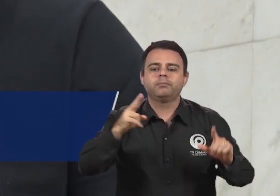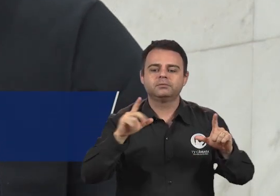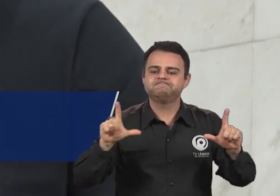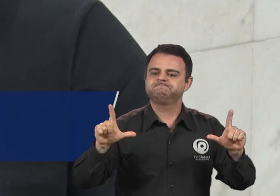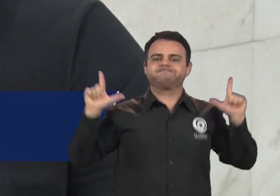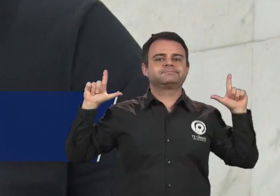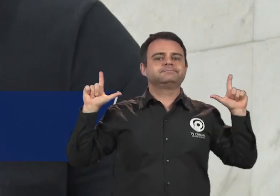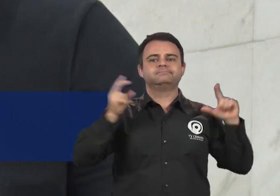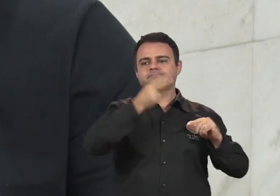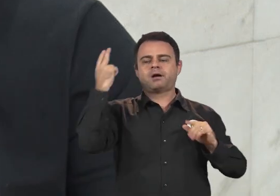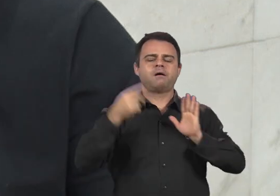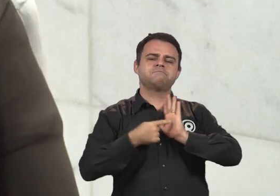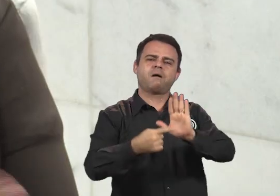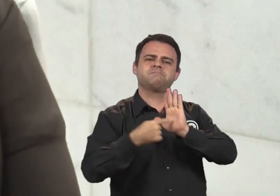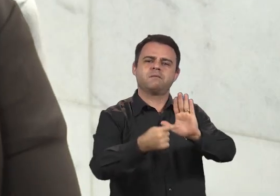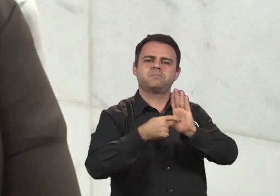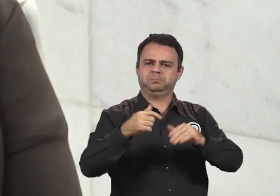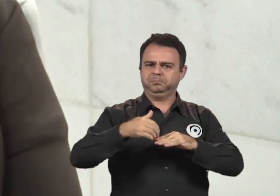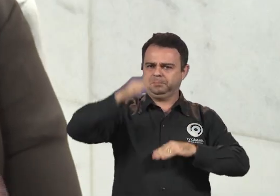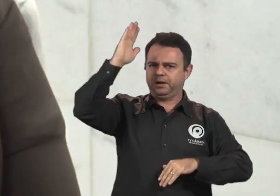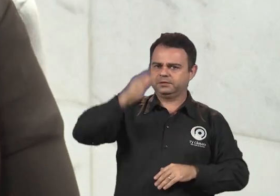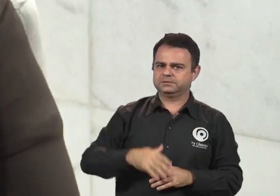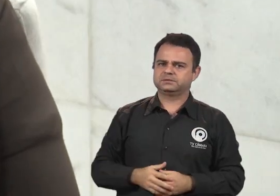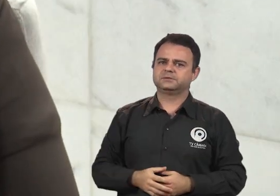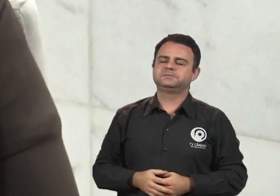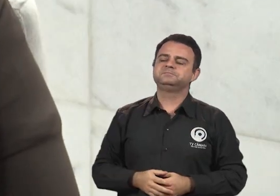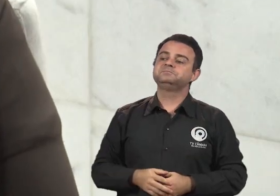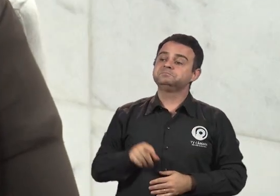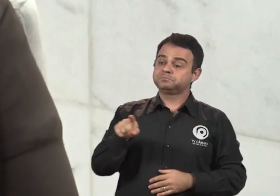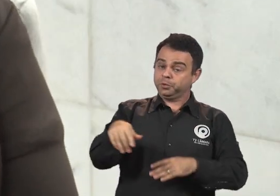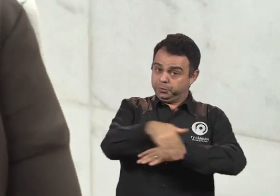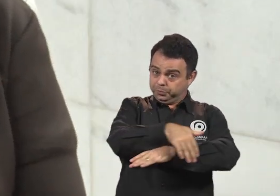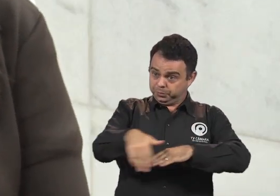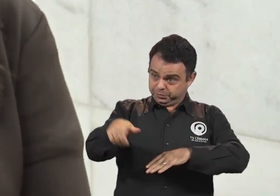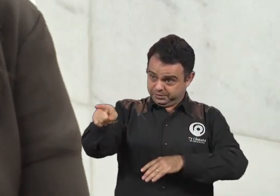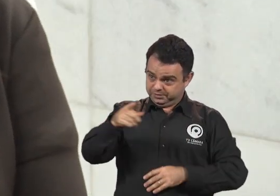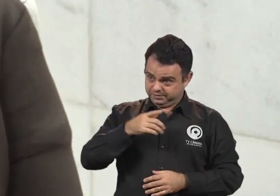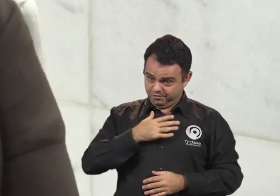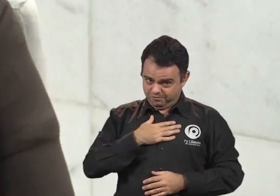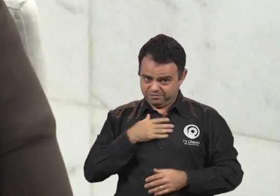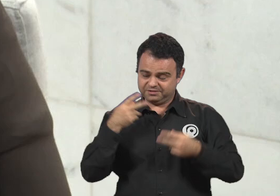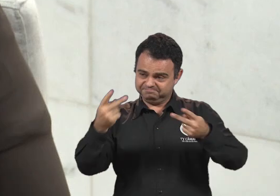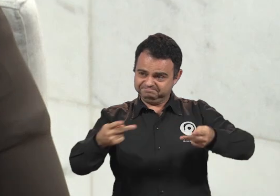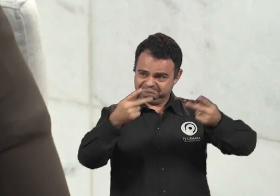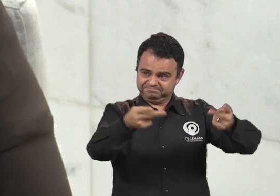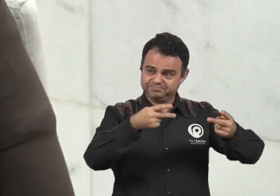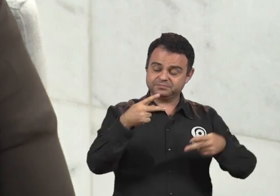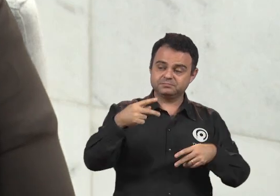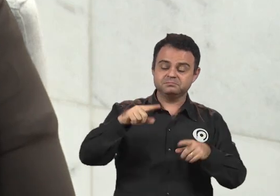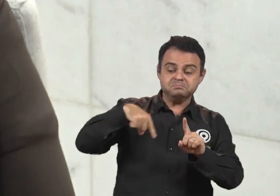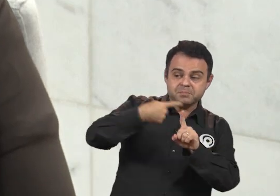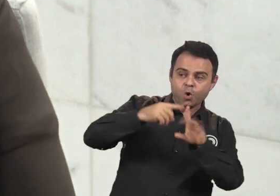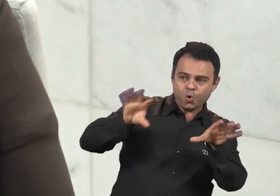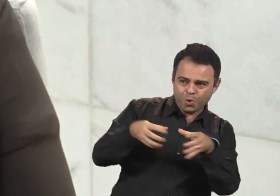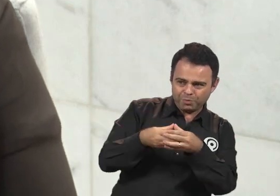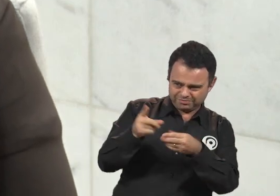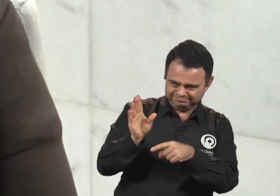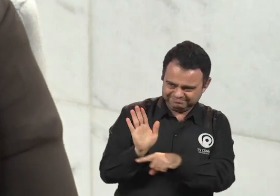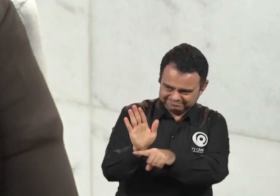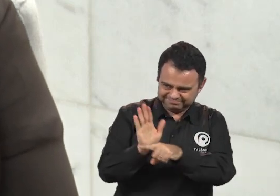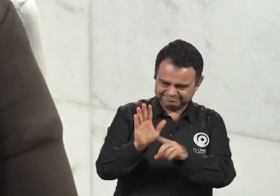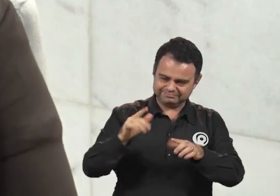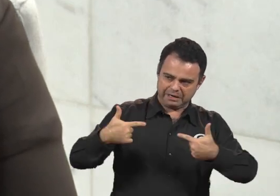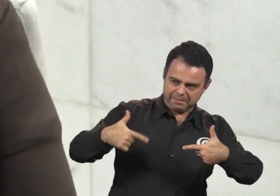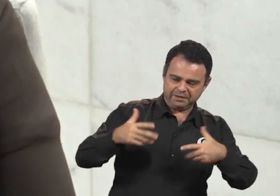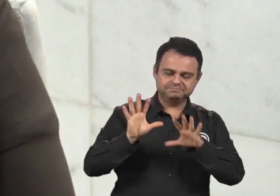dessa linhagem aí. Bom, e você falou também de ir até a rua, que é essencial para o vereador e para a sua equipe também, né? Como vocês têm tido esse